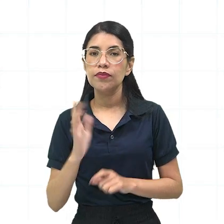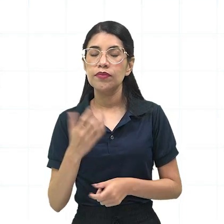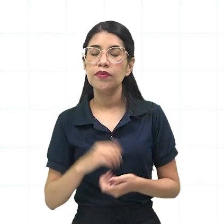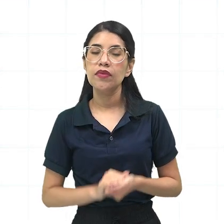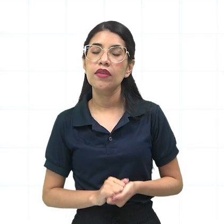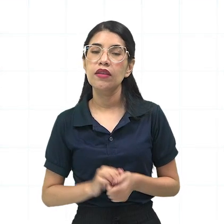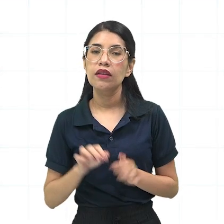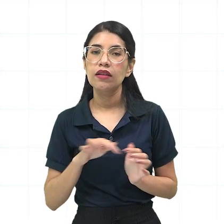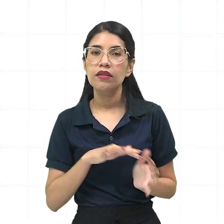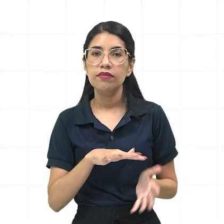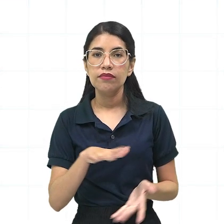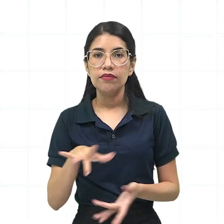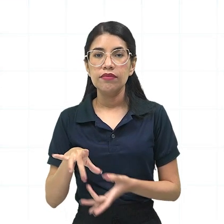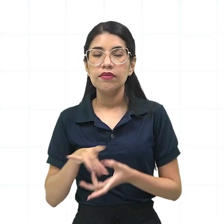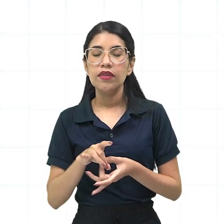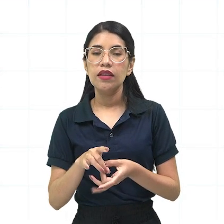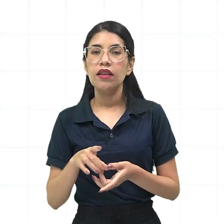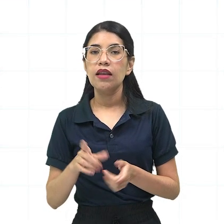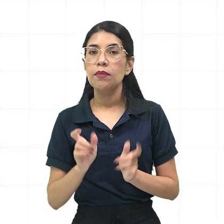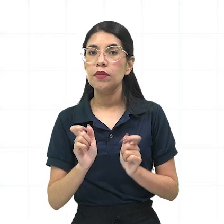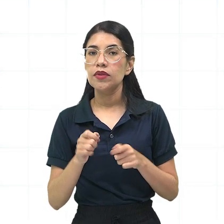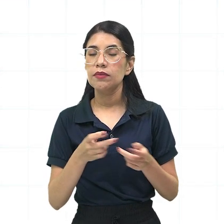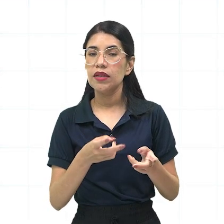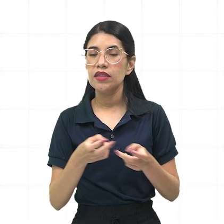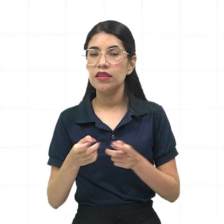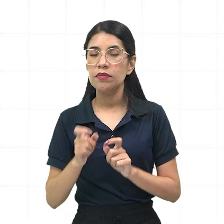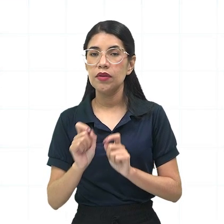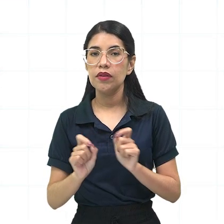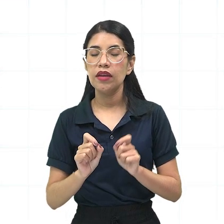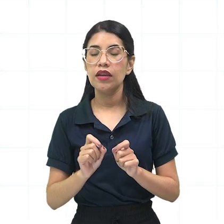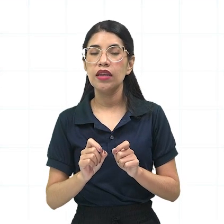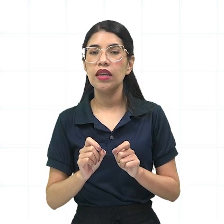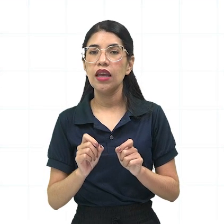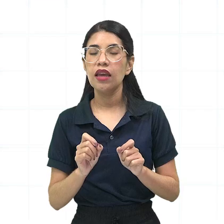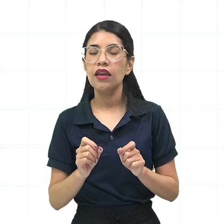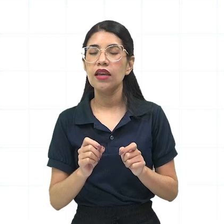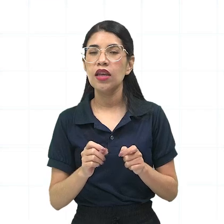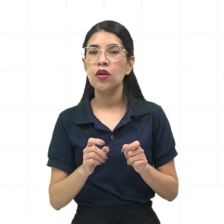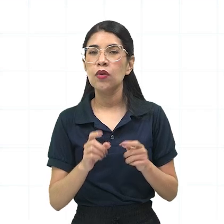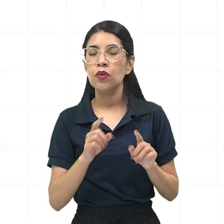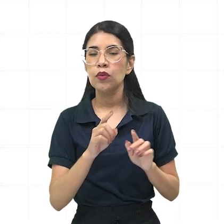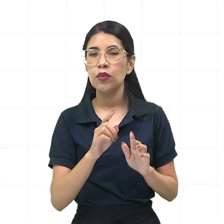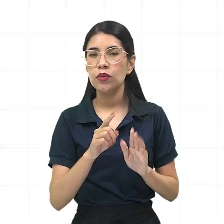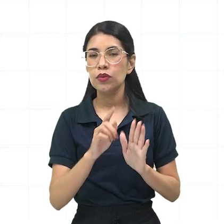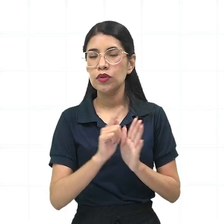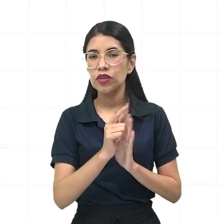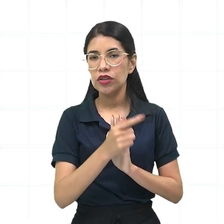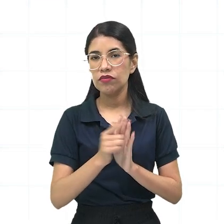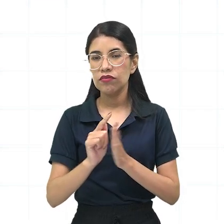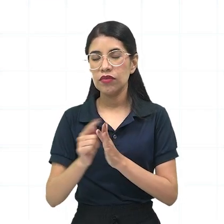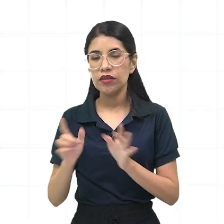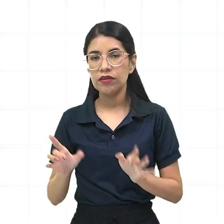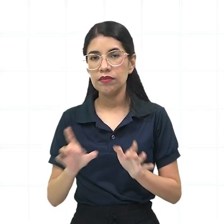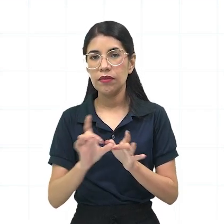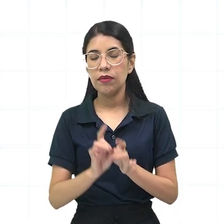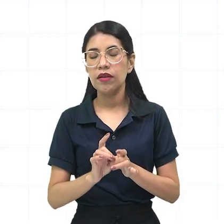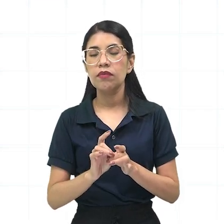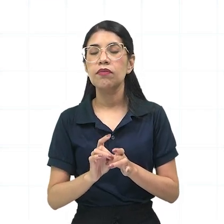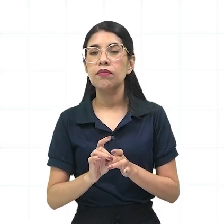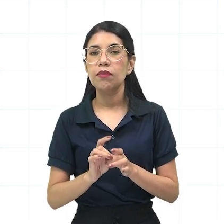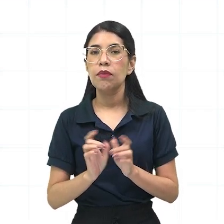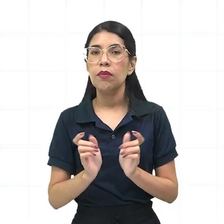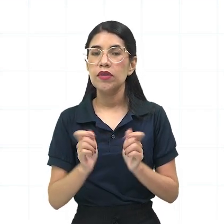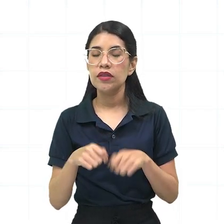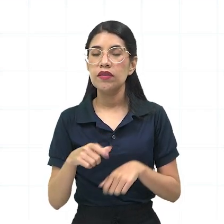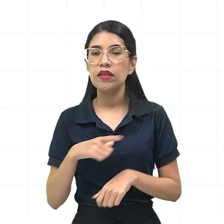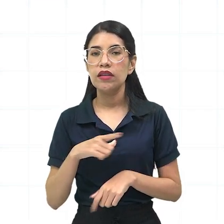a globalização, nós temos visto uma crescente fusão de estilos musicais. Quando a gente fala do Brasil, nós já temos